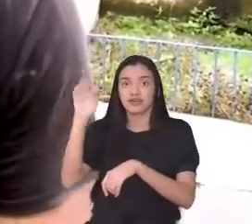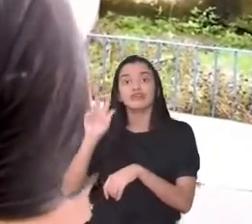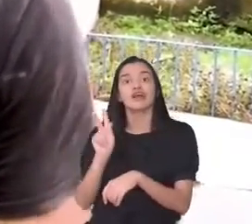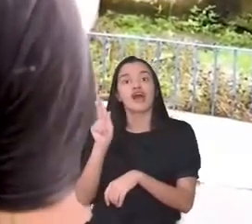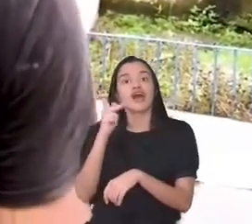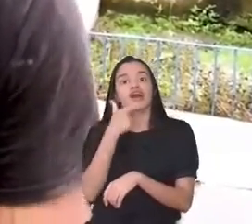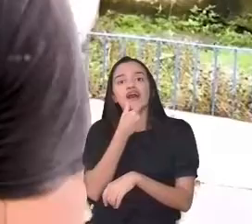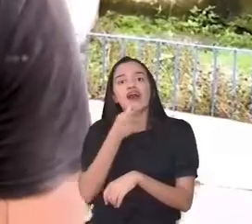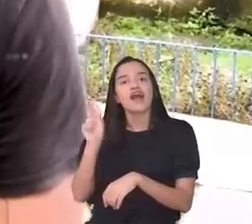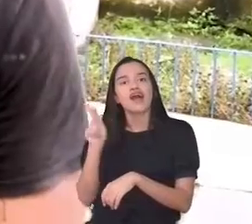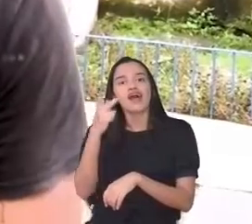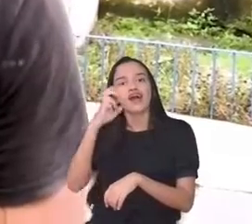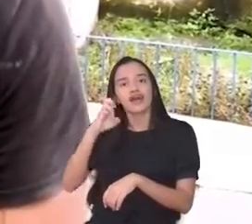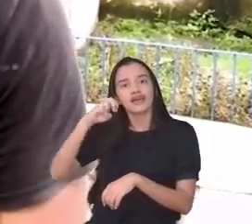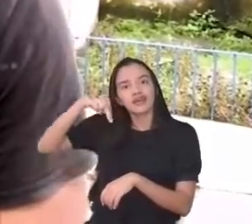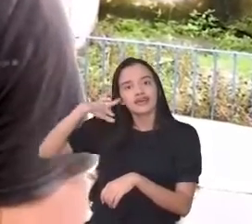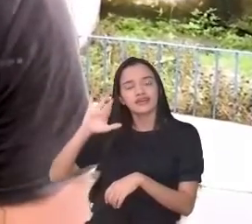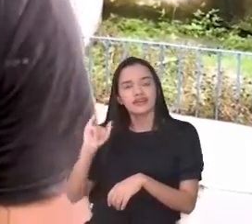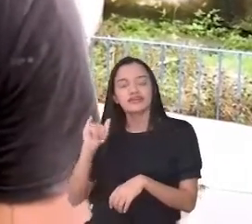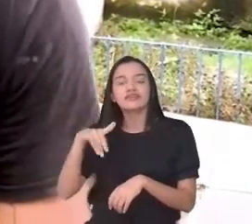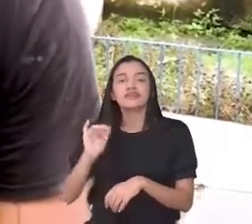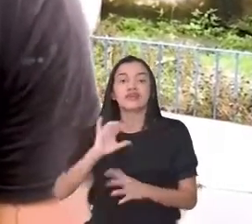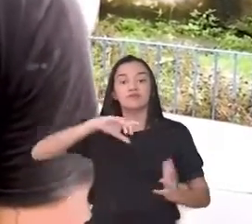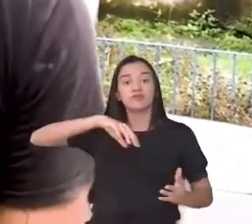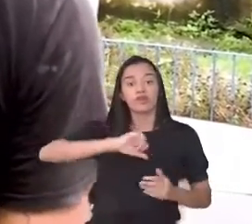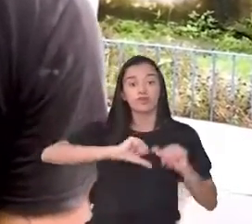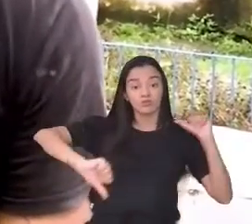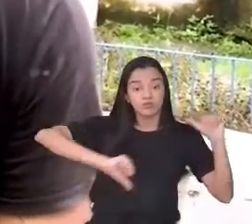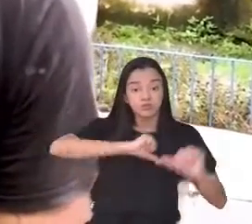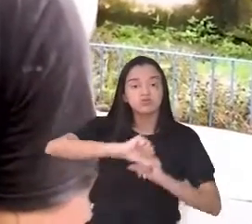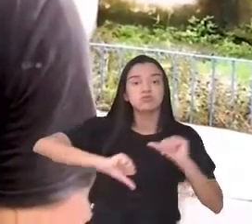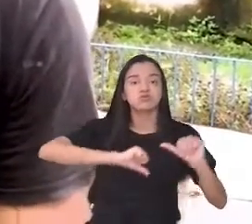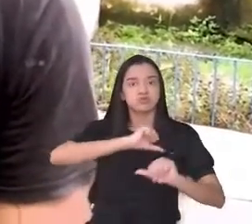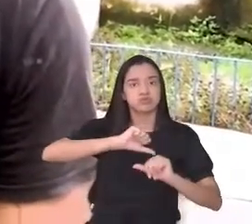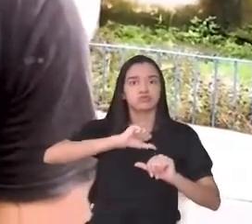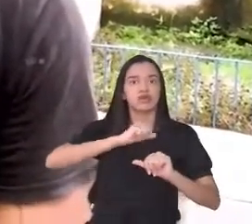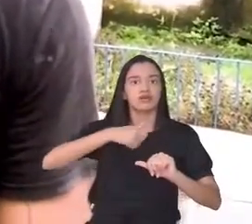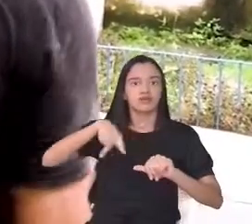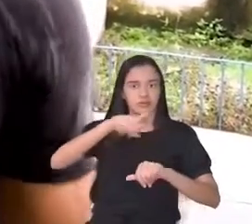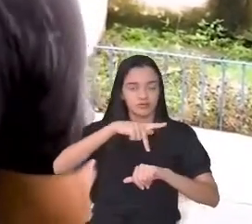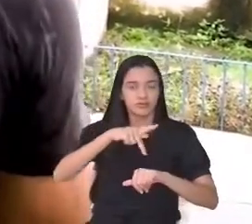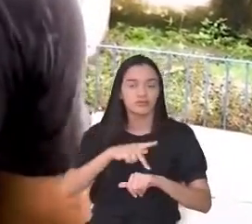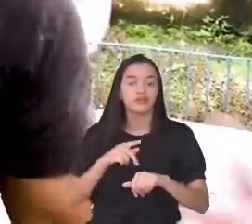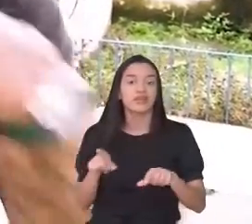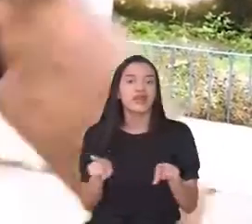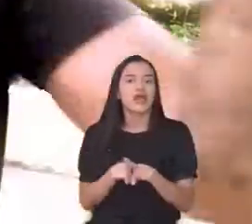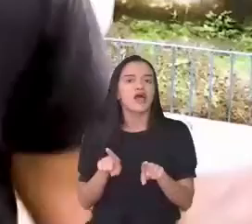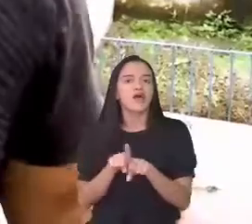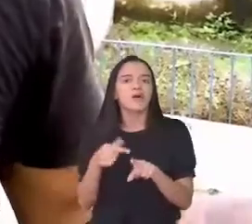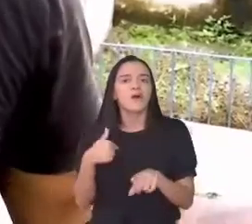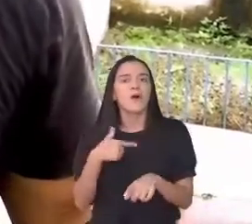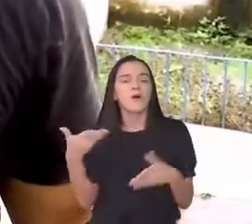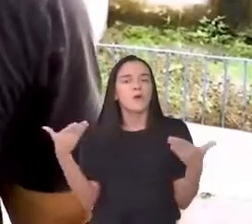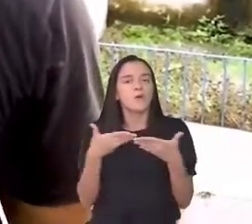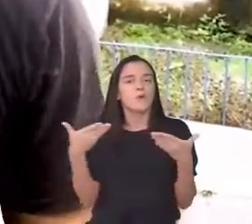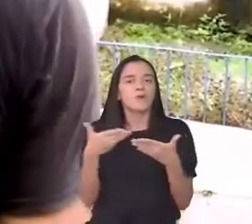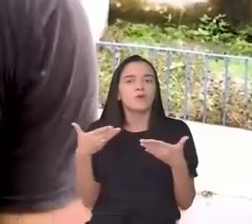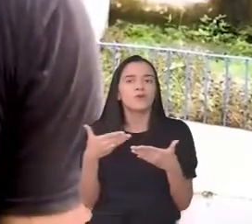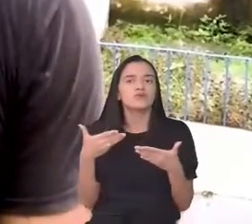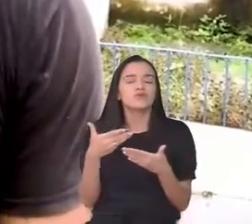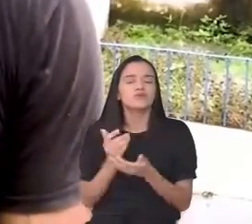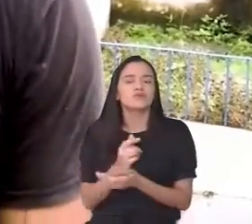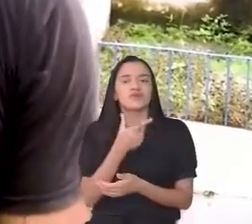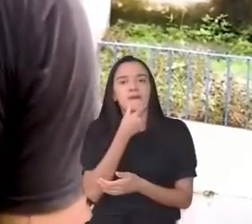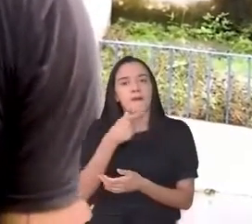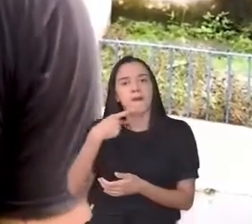da educação e revolucionou aquele lugar. Paulo Freire hoje, a gestão nem lembra, diz que não sabe nem quem é.